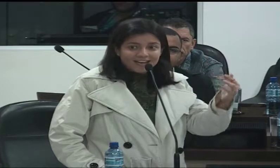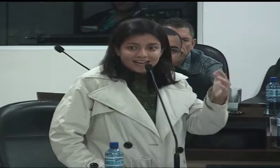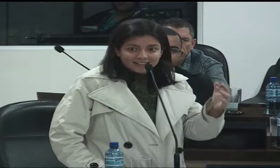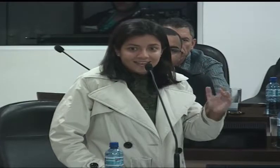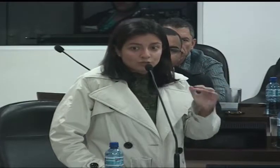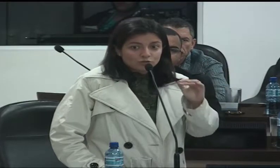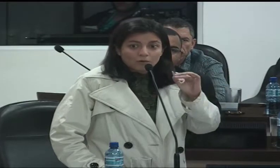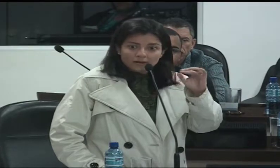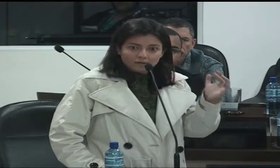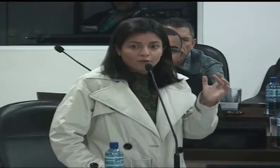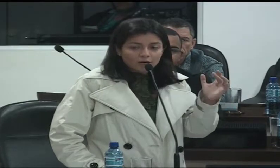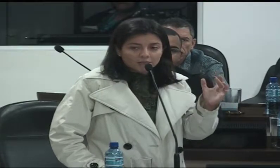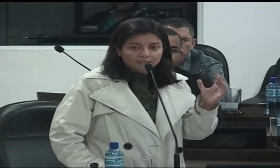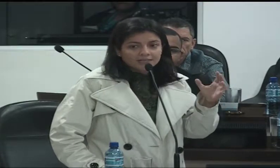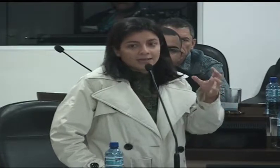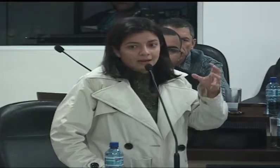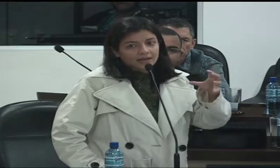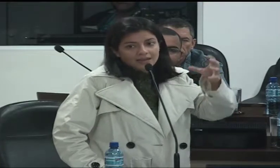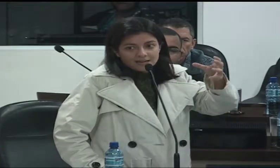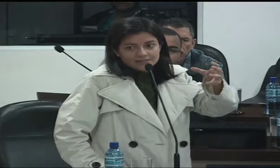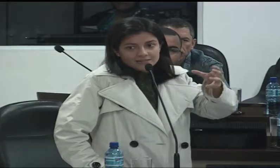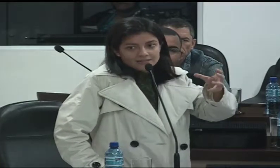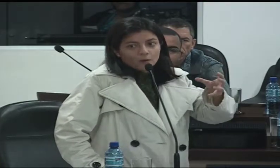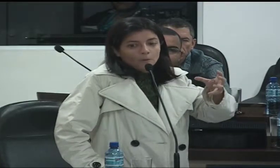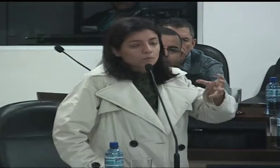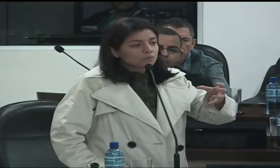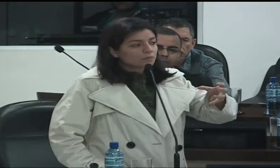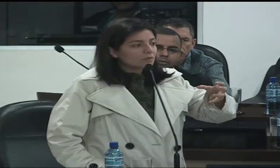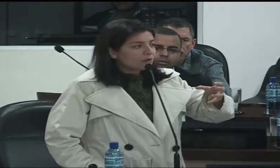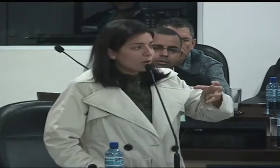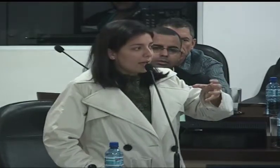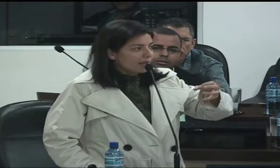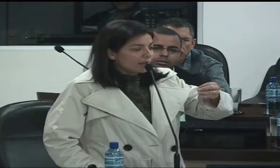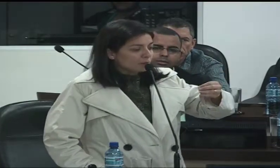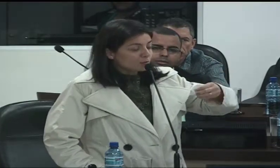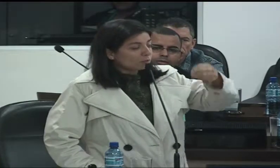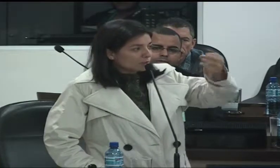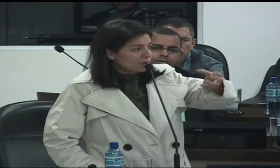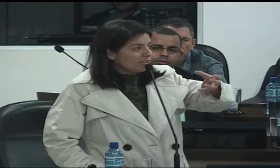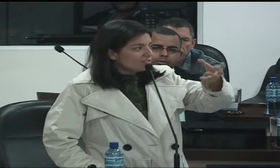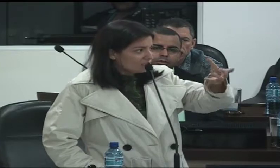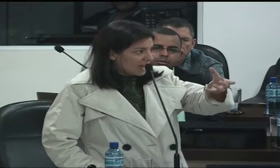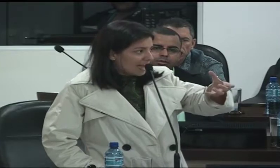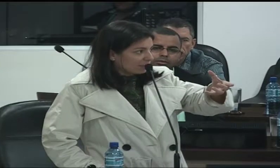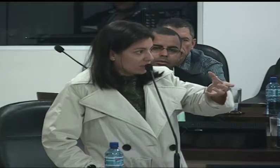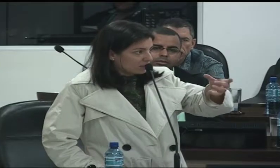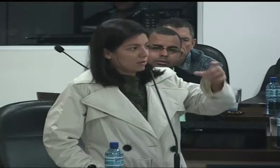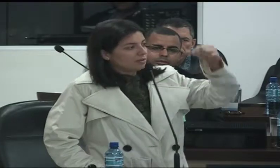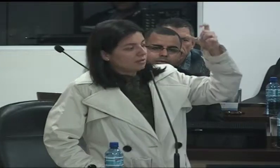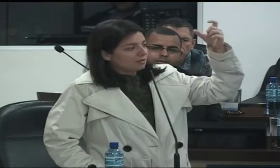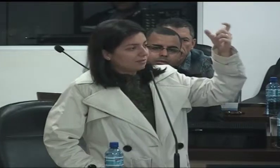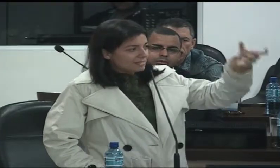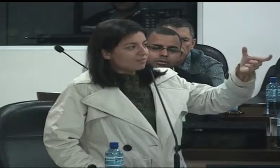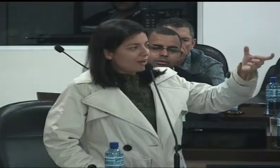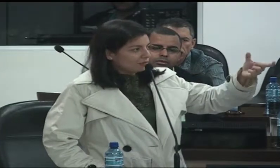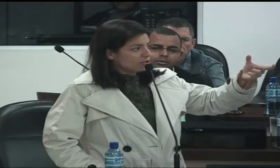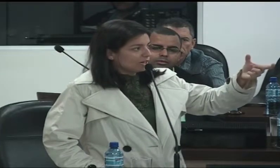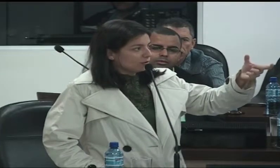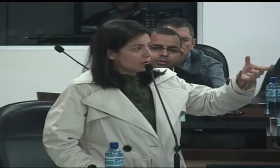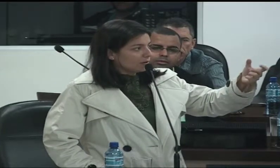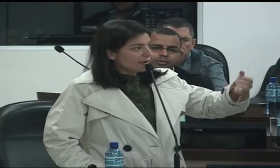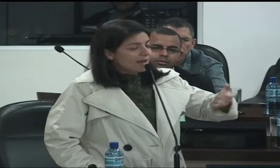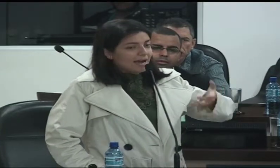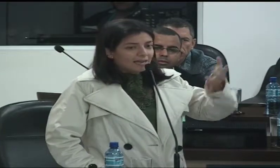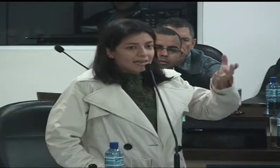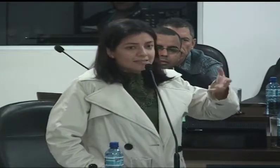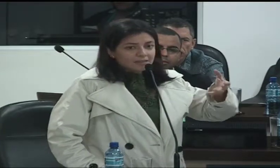seria arrecadado de qualquer forma, que aqueles que são os contribuintes diretos desse fato